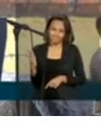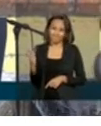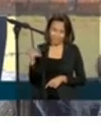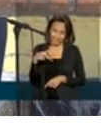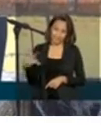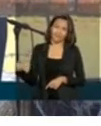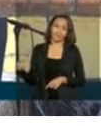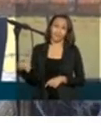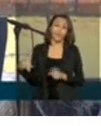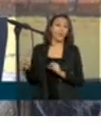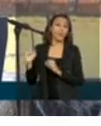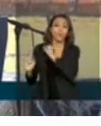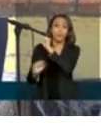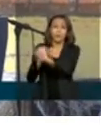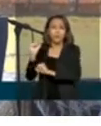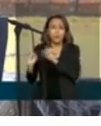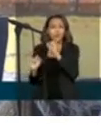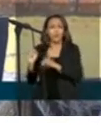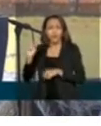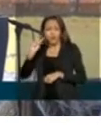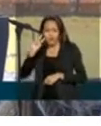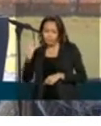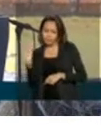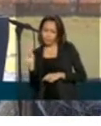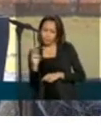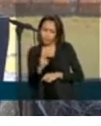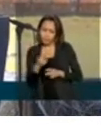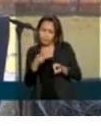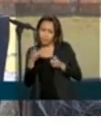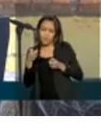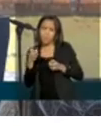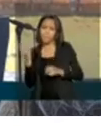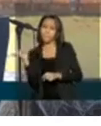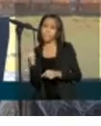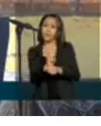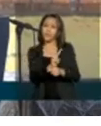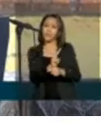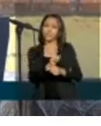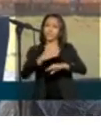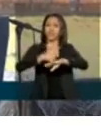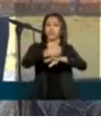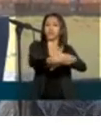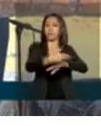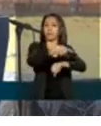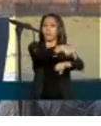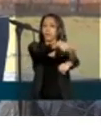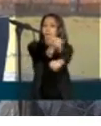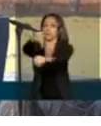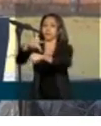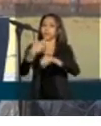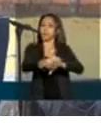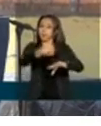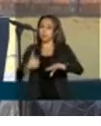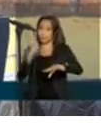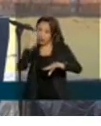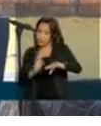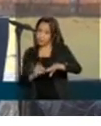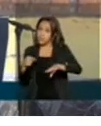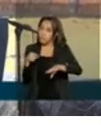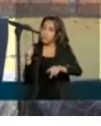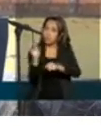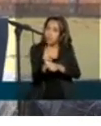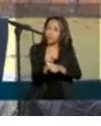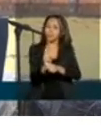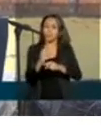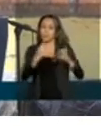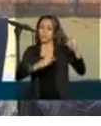olhando principalmente nessa integração de fronteira. Proteger as fronteiras é proteger o Brasil, e nós sabemos do seu espírito